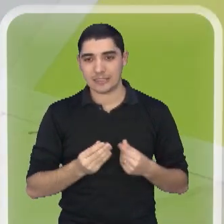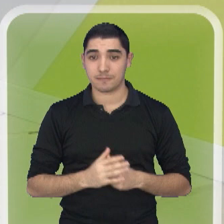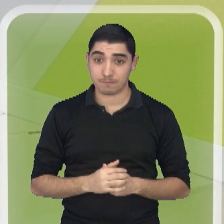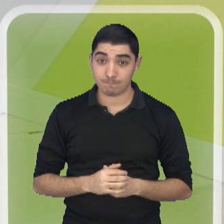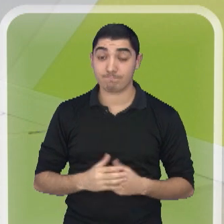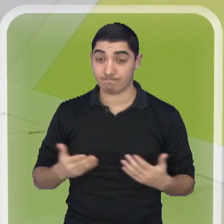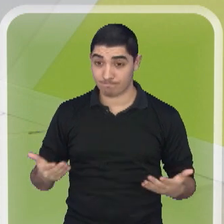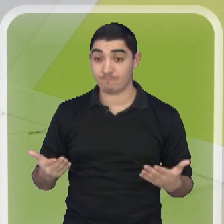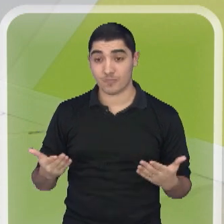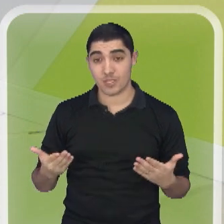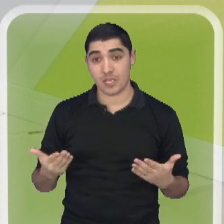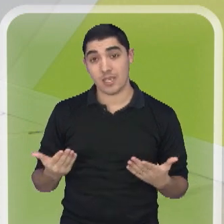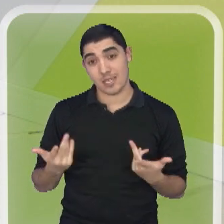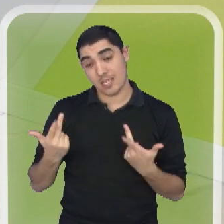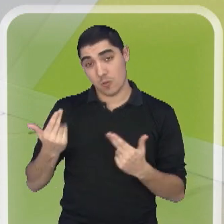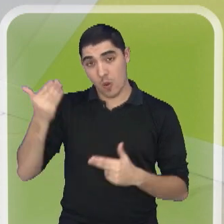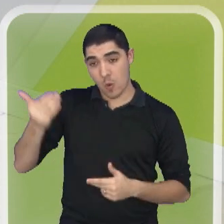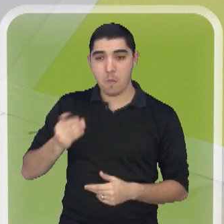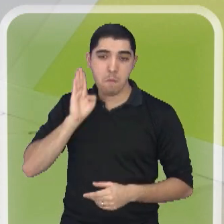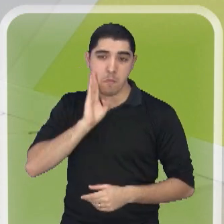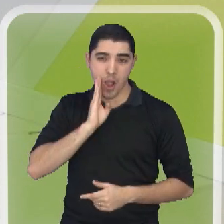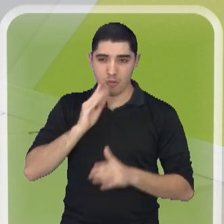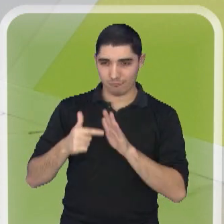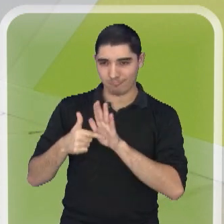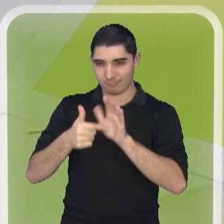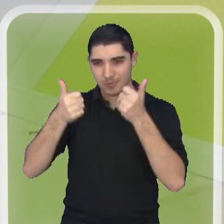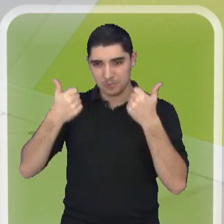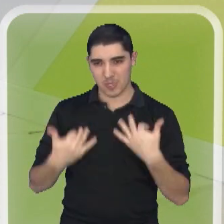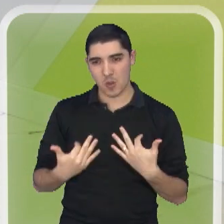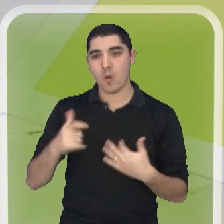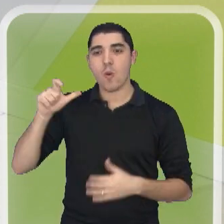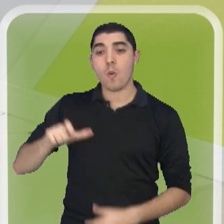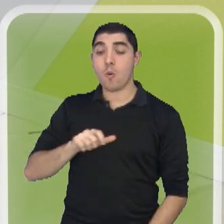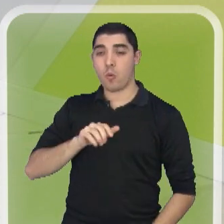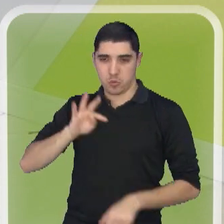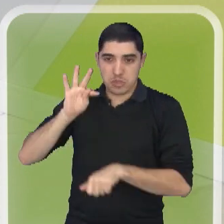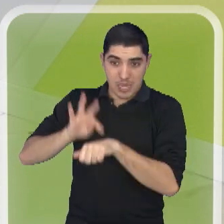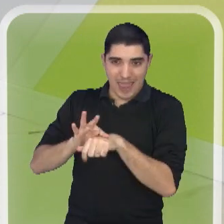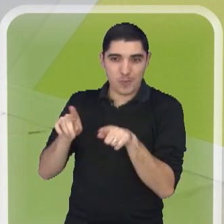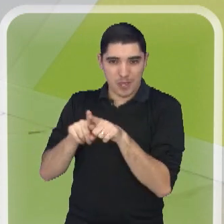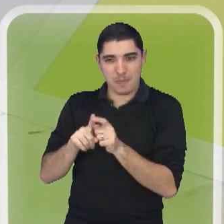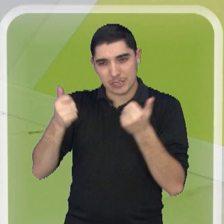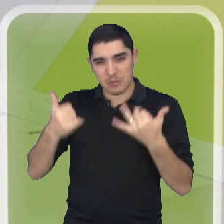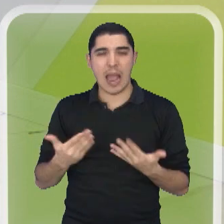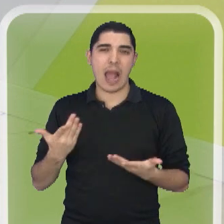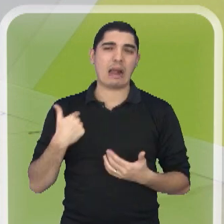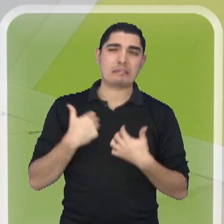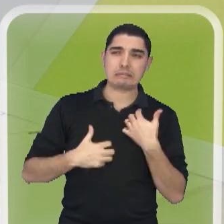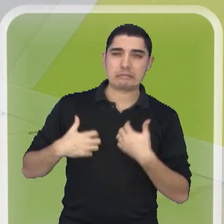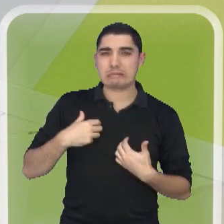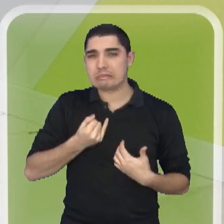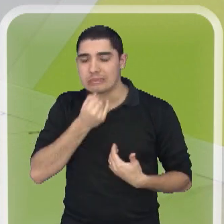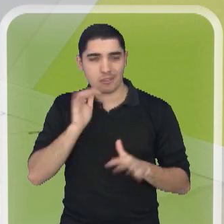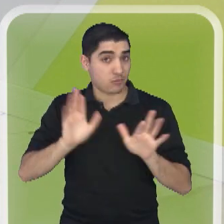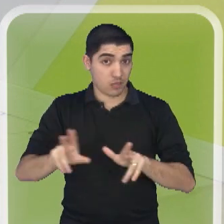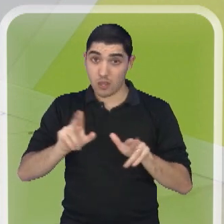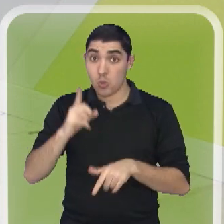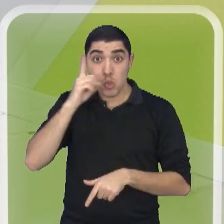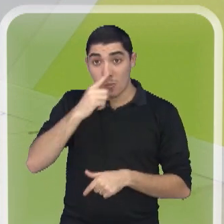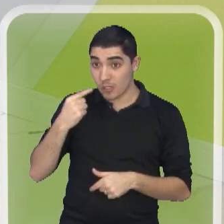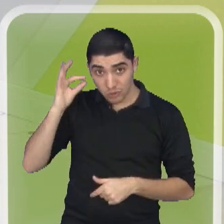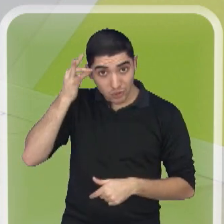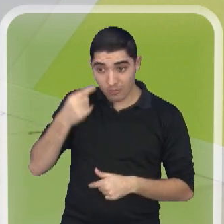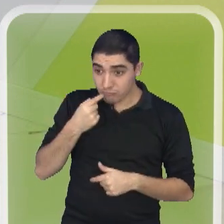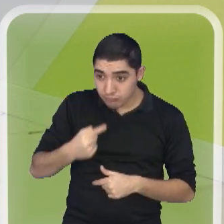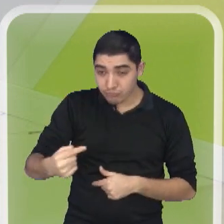E agora, como disse aí, o Paulo falou na matéria, o próprio Adilson Galdino também falou, não tem tempo para ficar chorando leite derramado não, já domingo tem